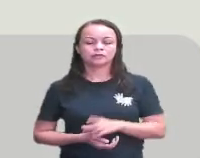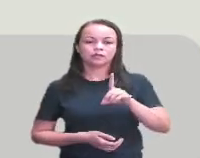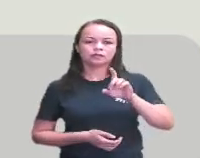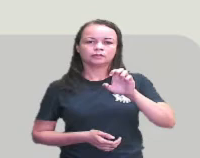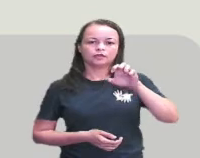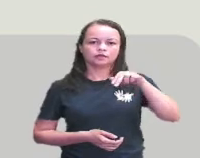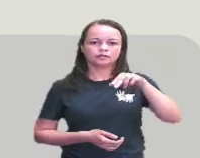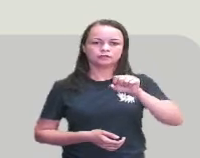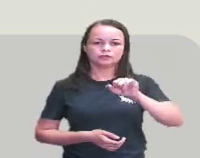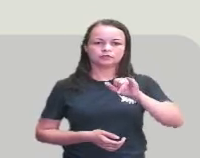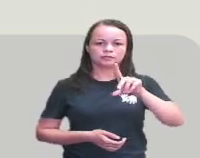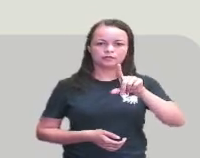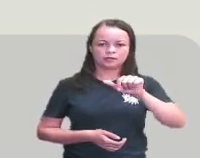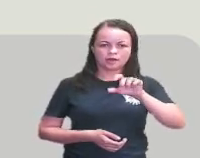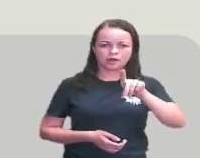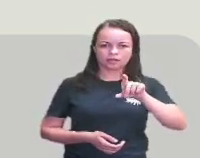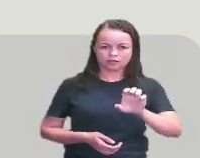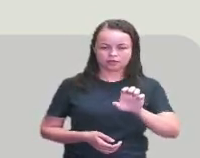densidade,